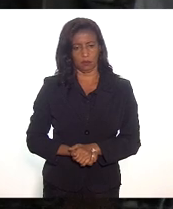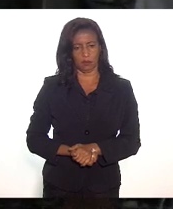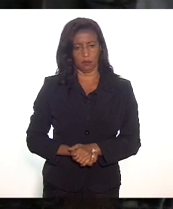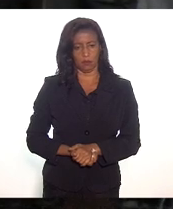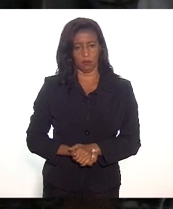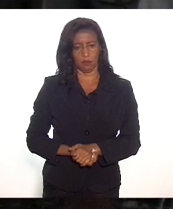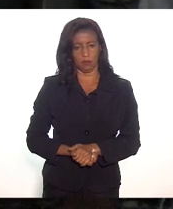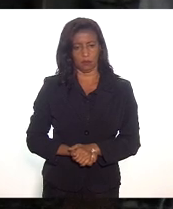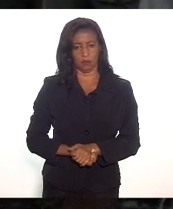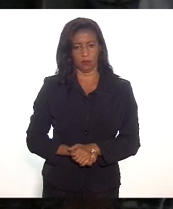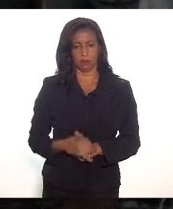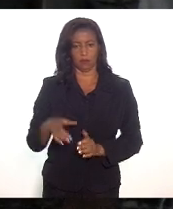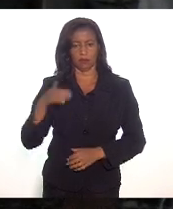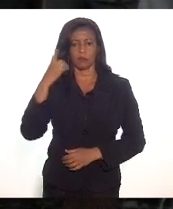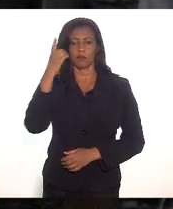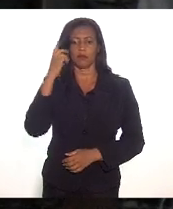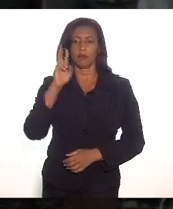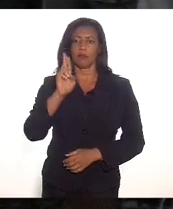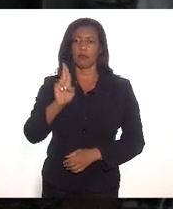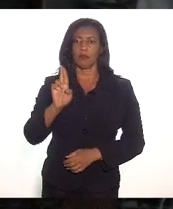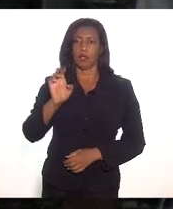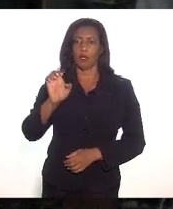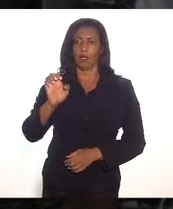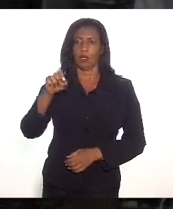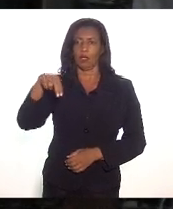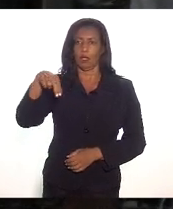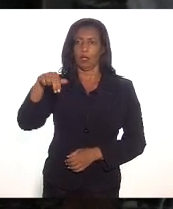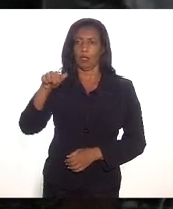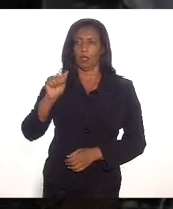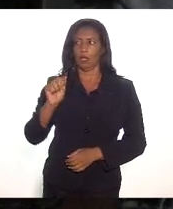Deputada Renata Souza.